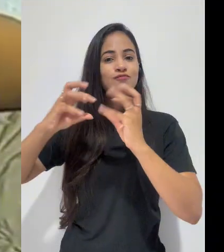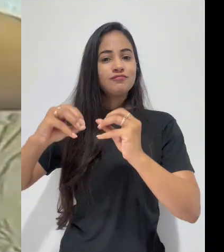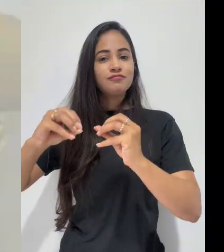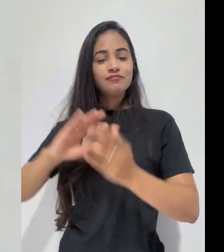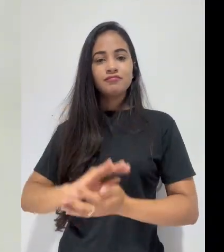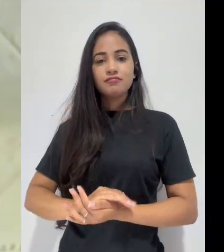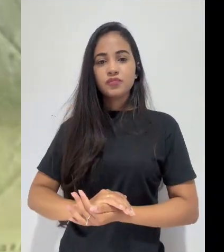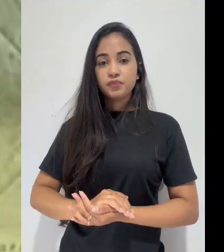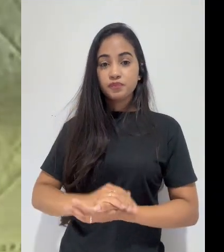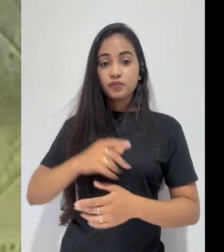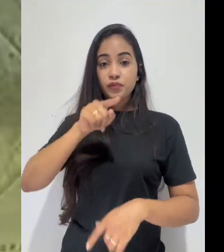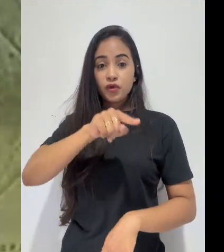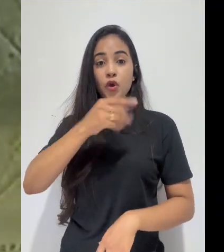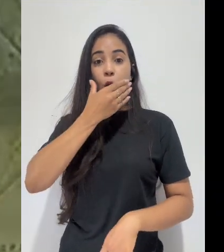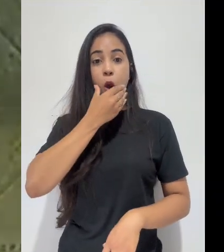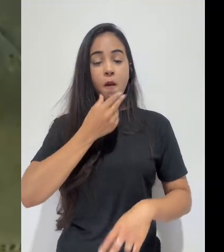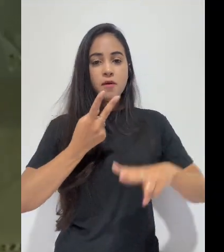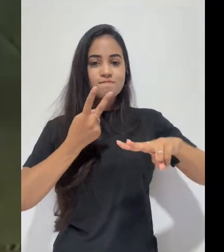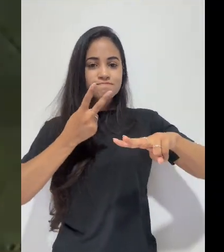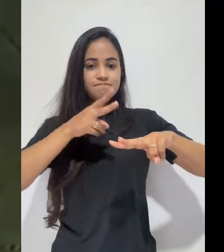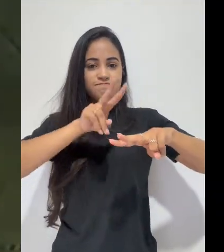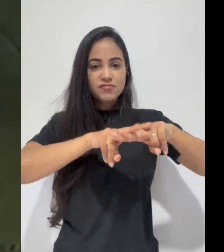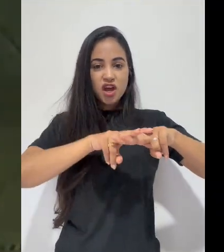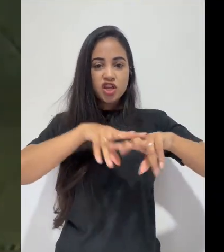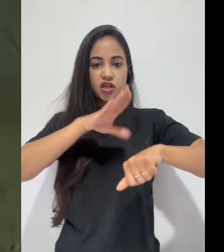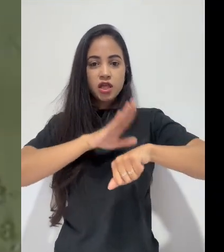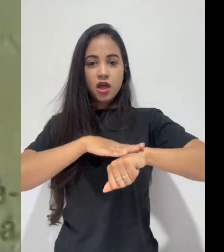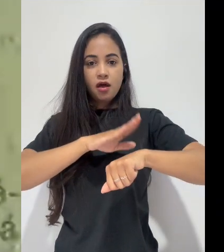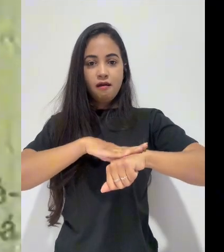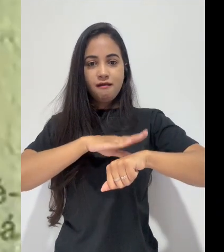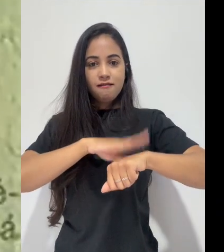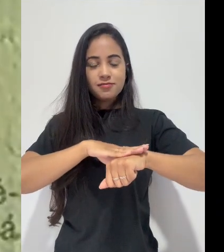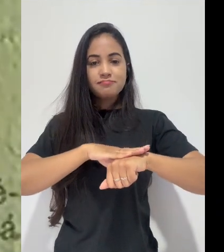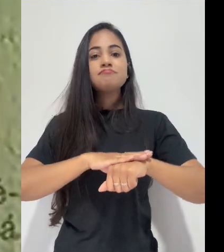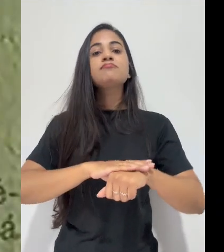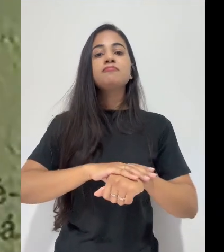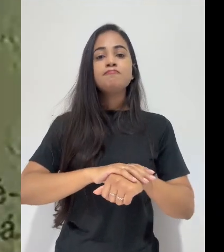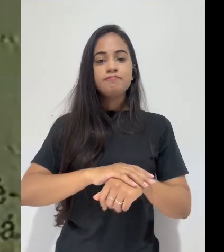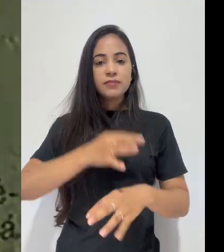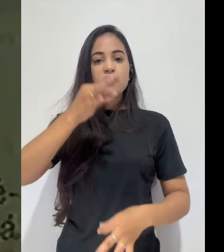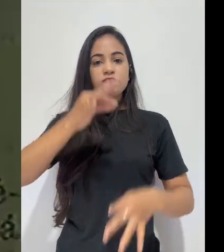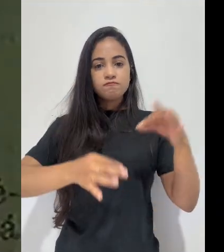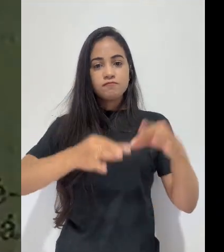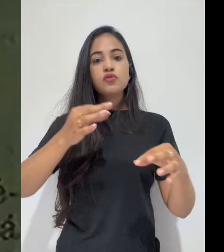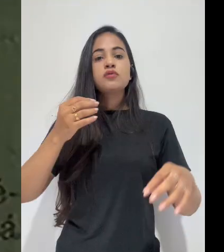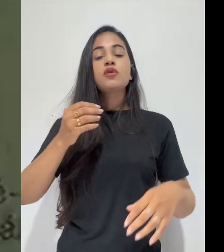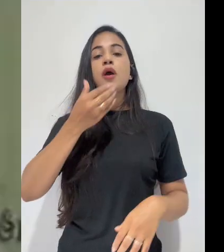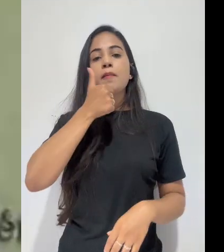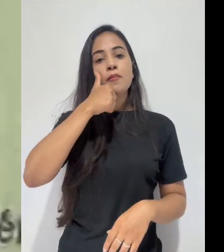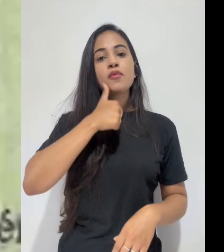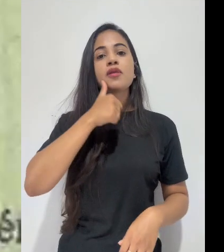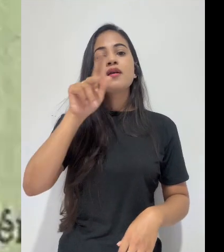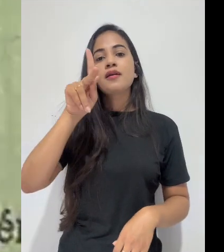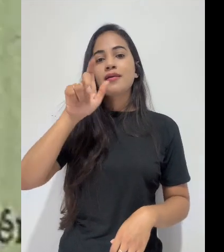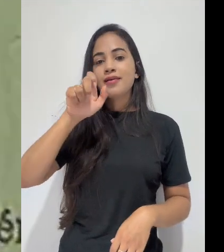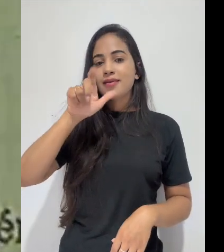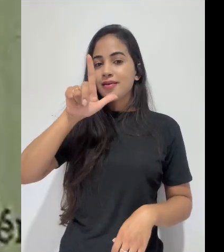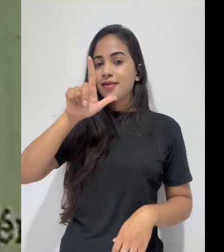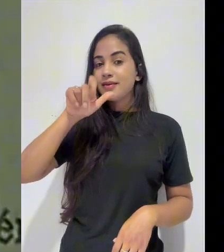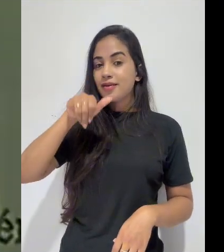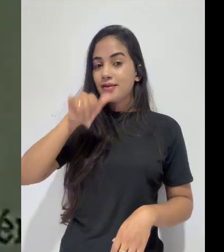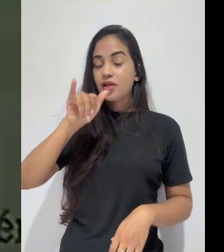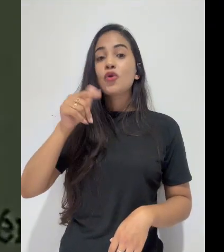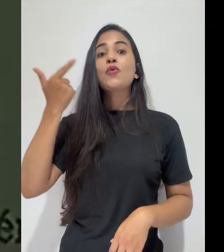delegado. Rogério foi preso em flagrante. O caso foi julgado e Kelly Cristina ganhou em primeira